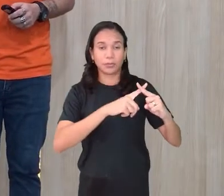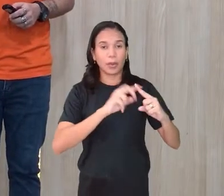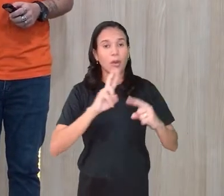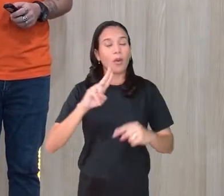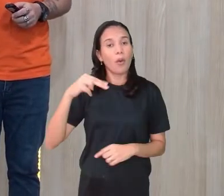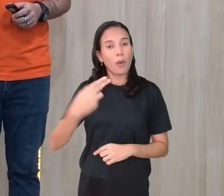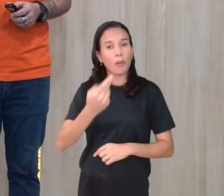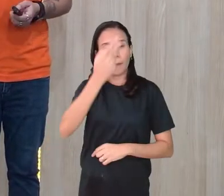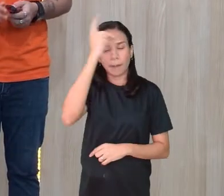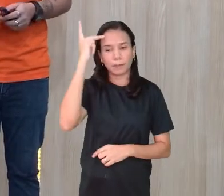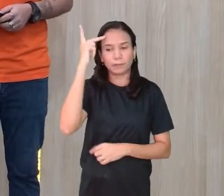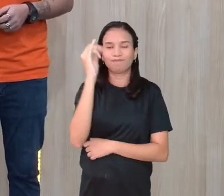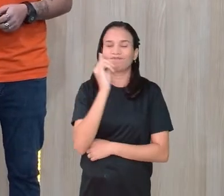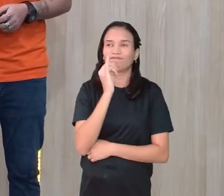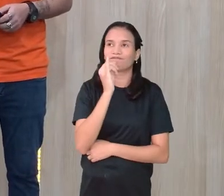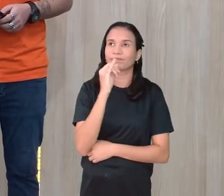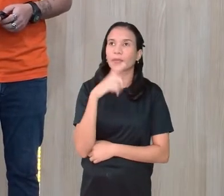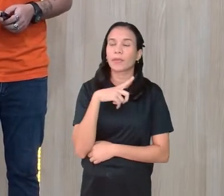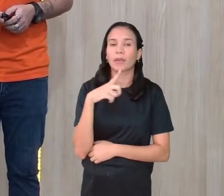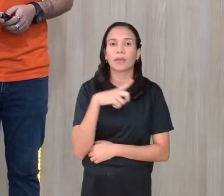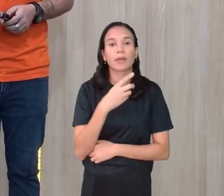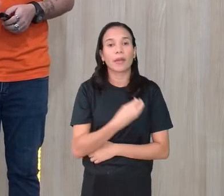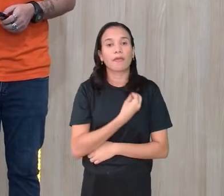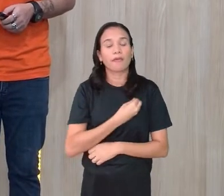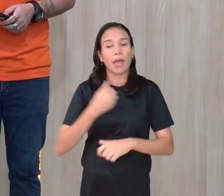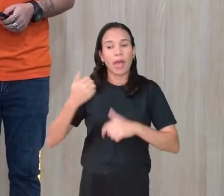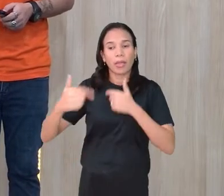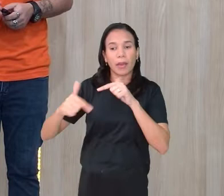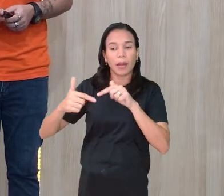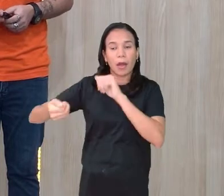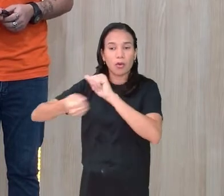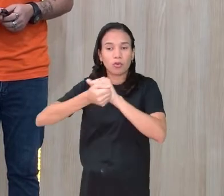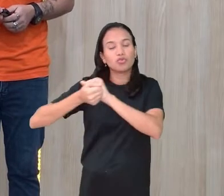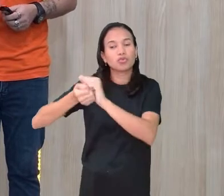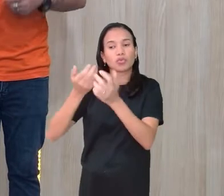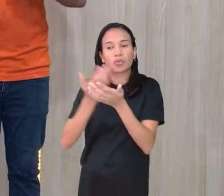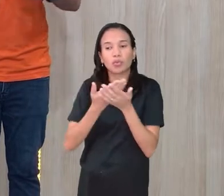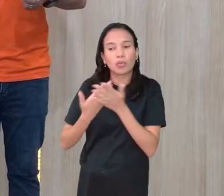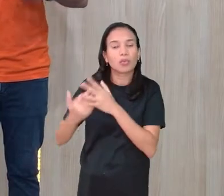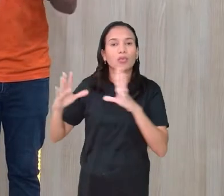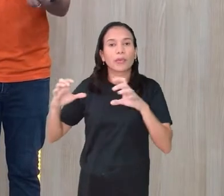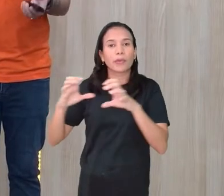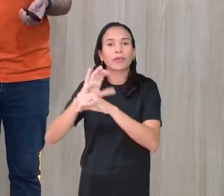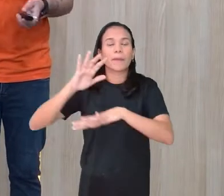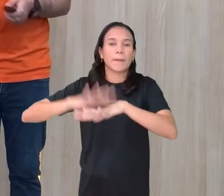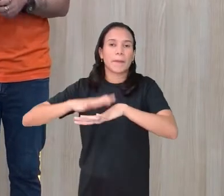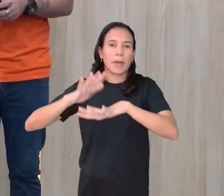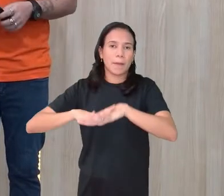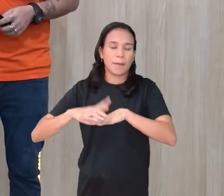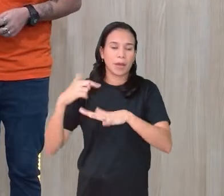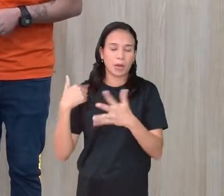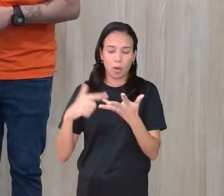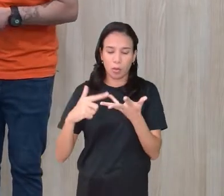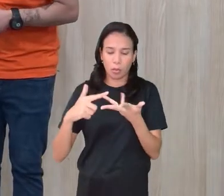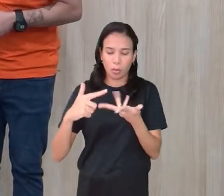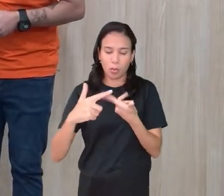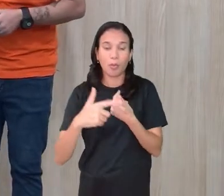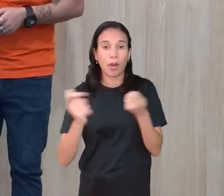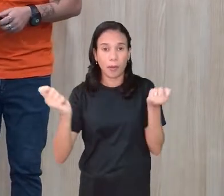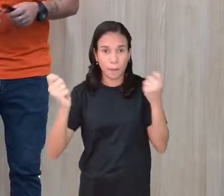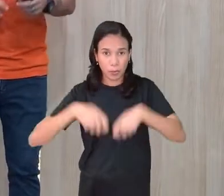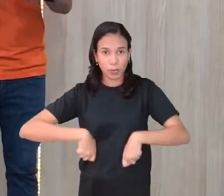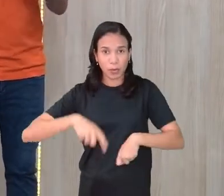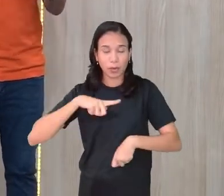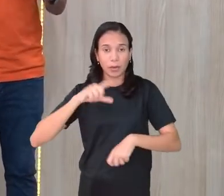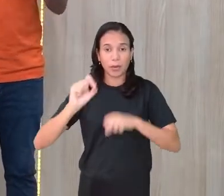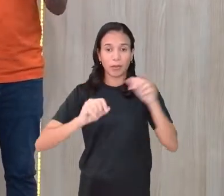ou quando você, por exemplo, chegar e trabalhar com a parte da matemática, onde a gente vai contar possibilidades, que é a que a gente chama de